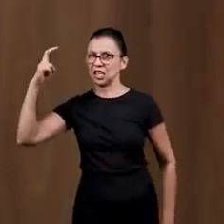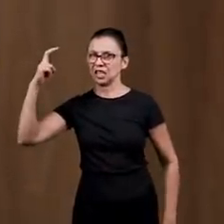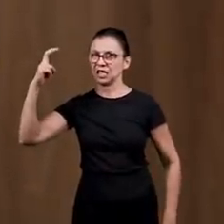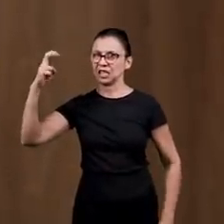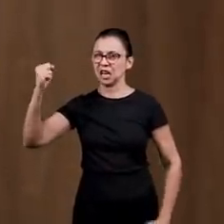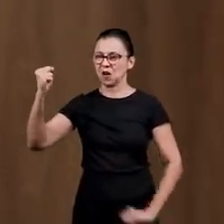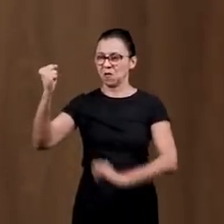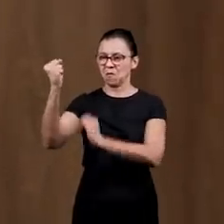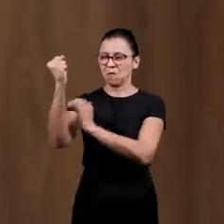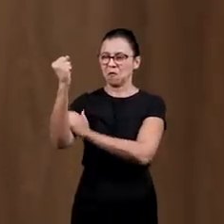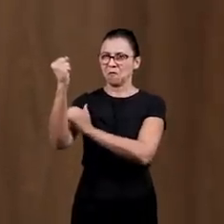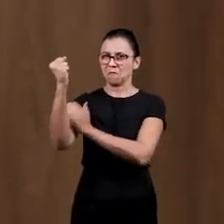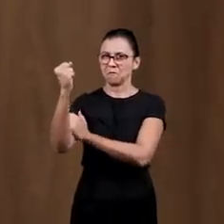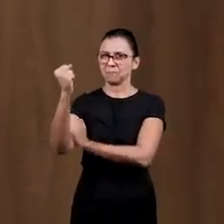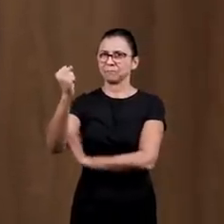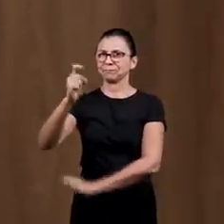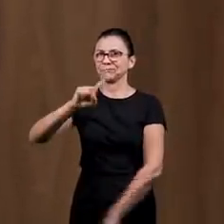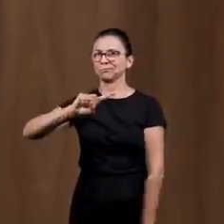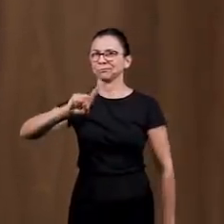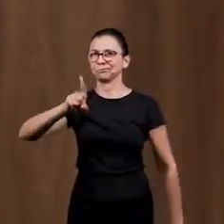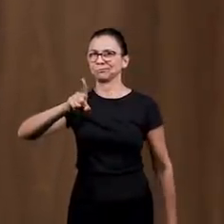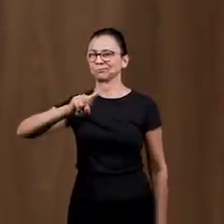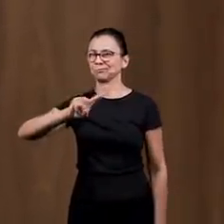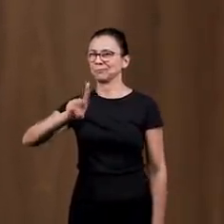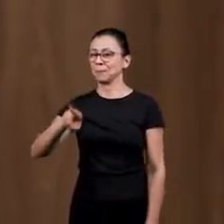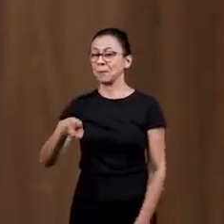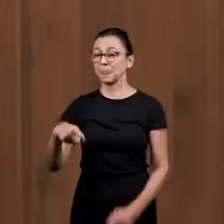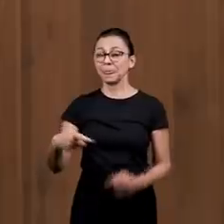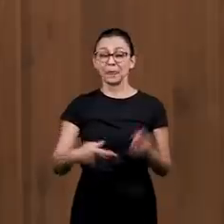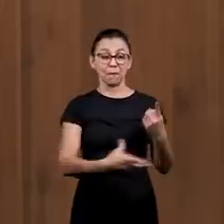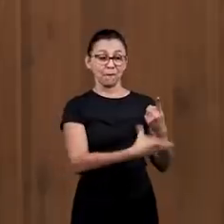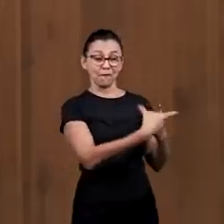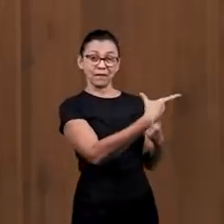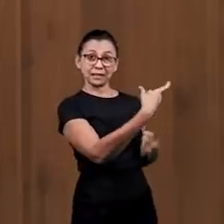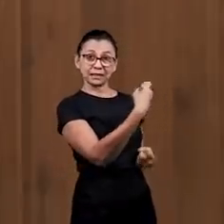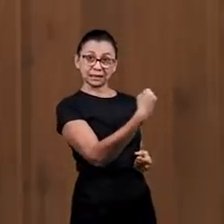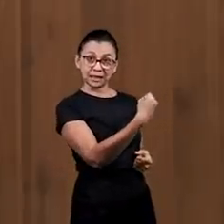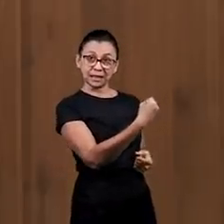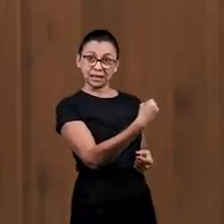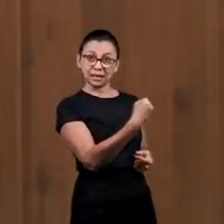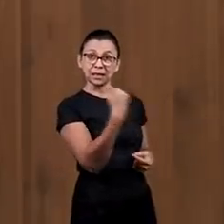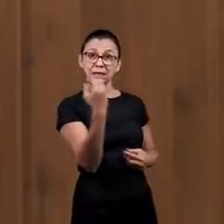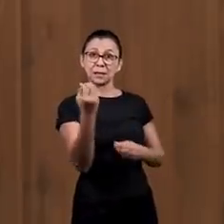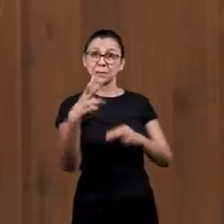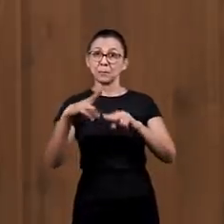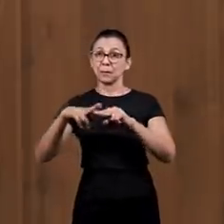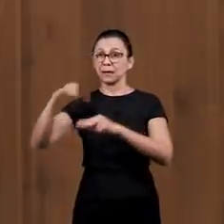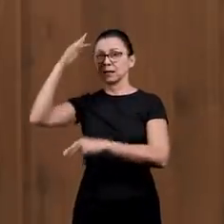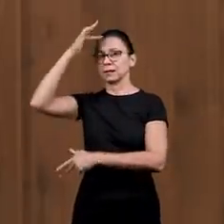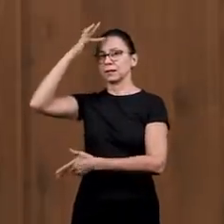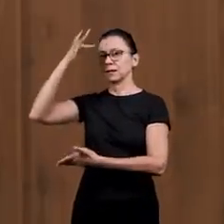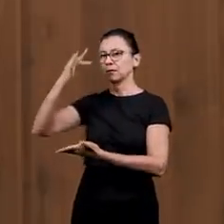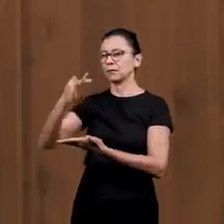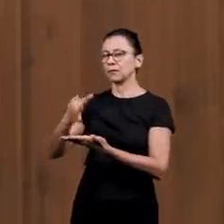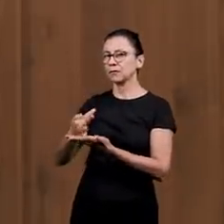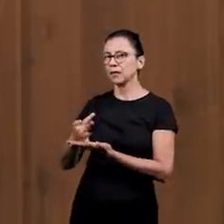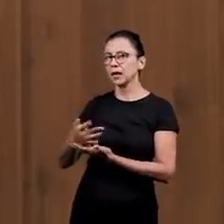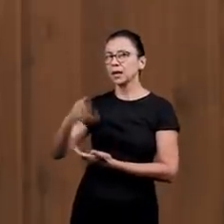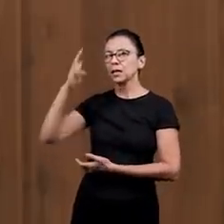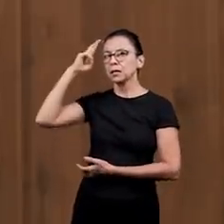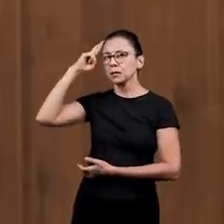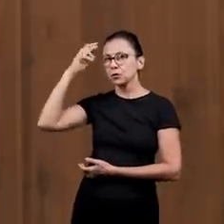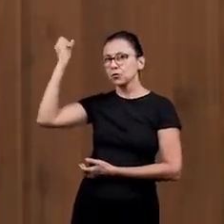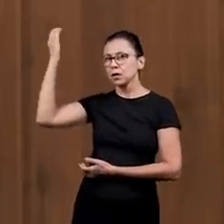Aquela batalha seria vencida pela fé. O Senhor ainda revelou uma estratégia de